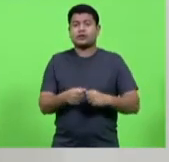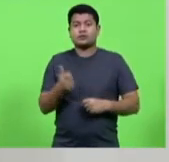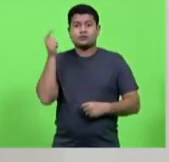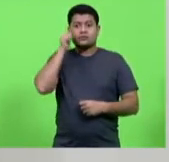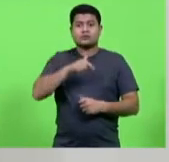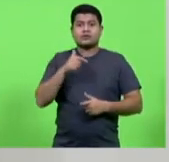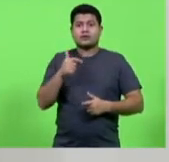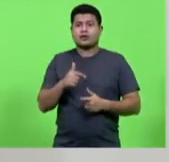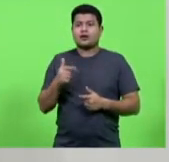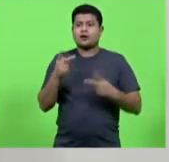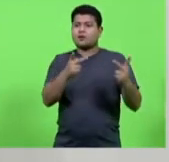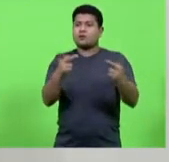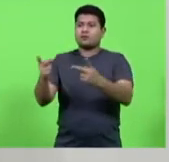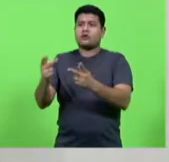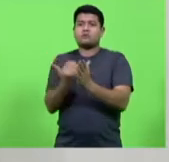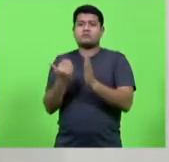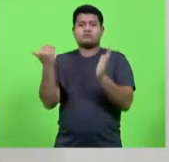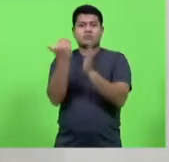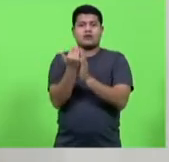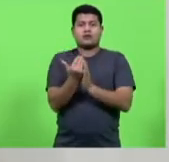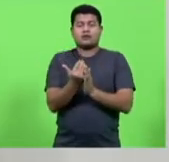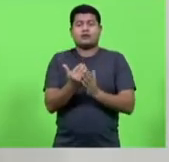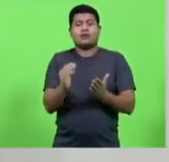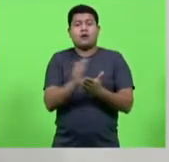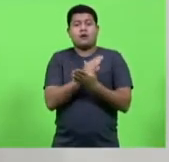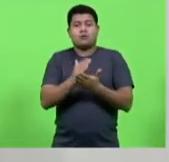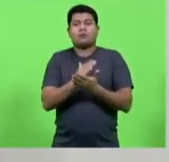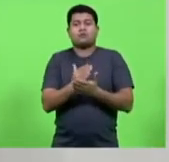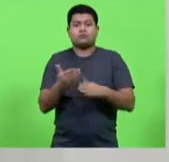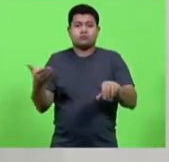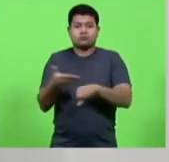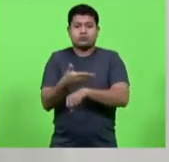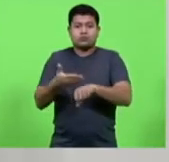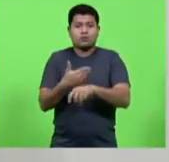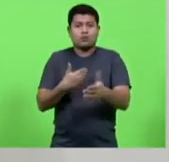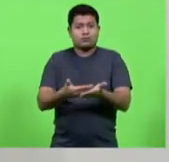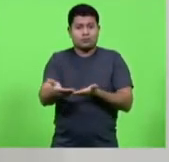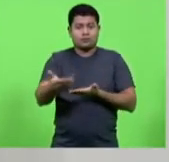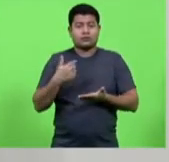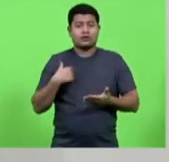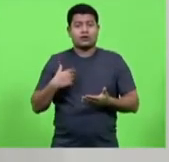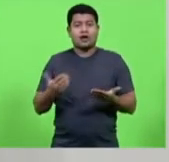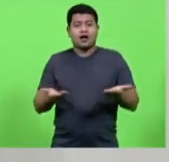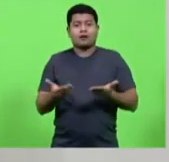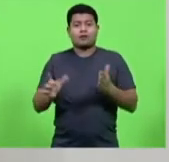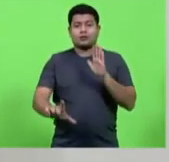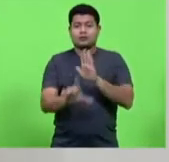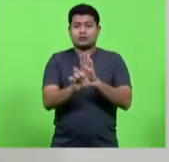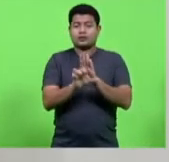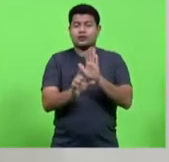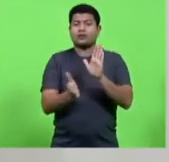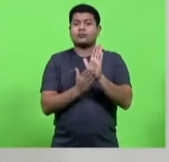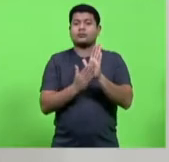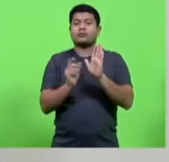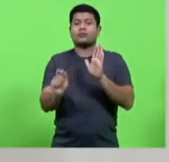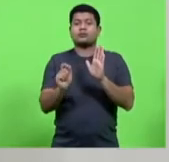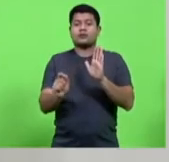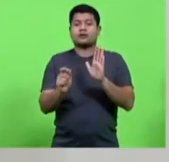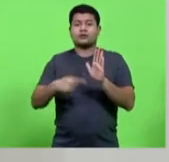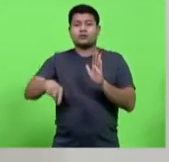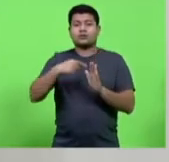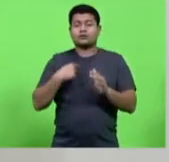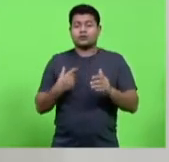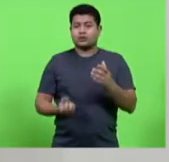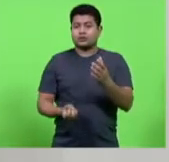atividade, as pessoas estão explorando melhor essa atividade e nós temos, através de lei, proporcionar que nós conseguimos criar a